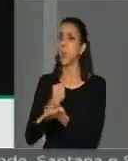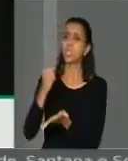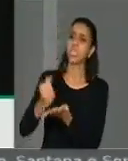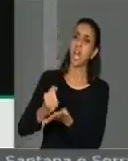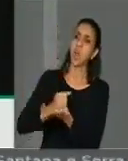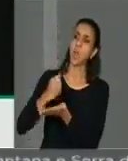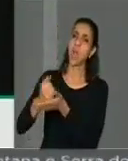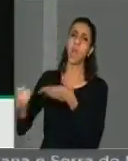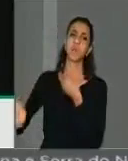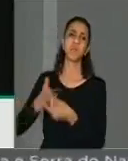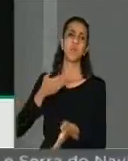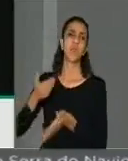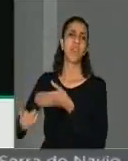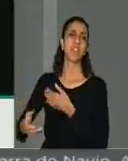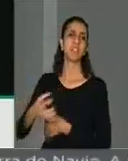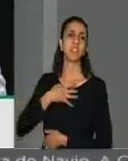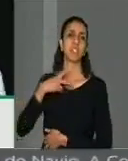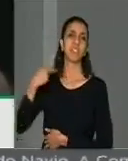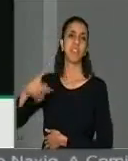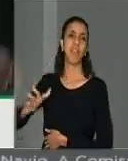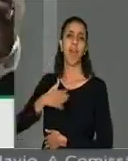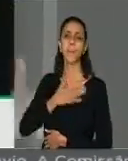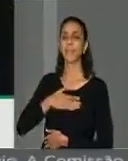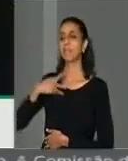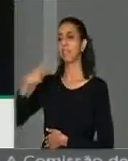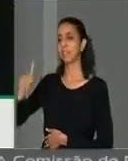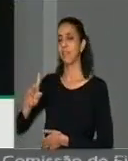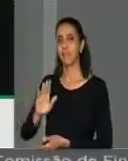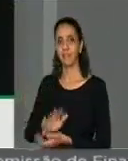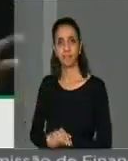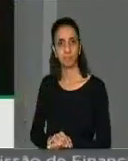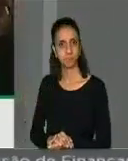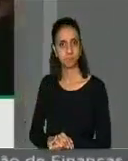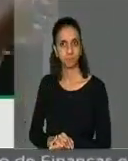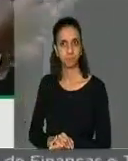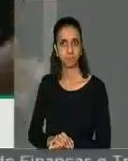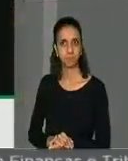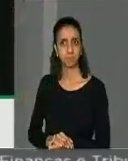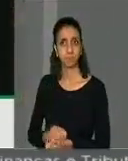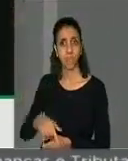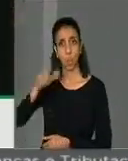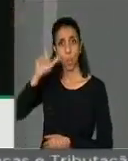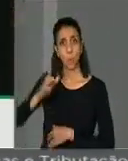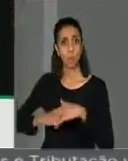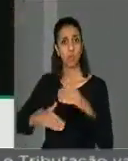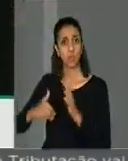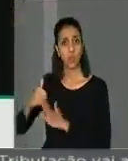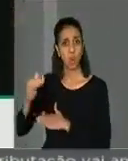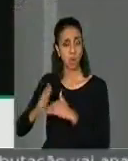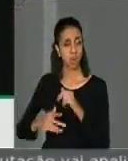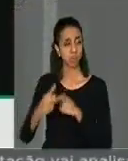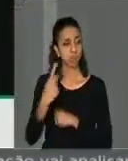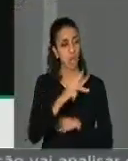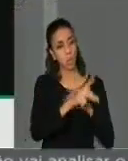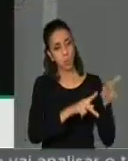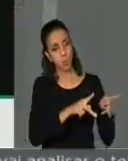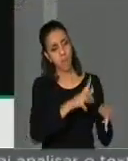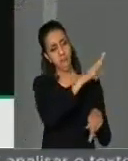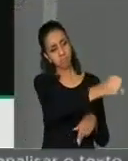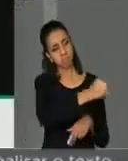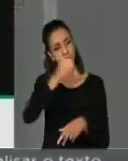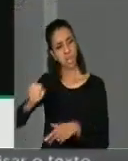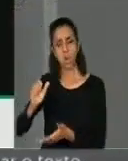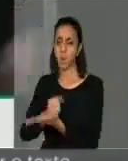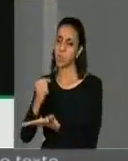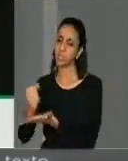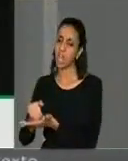seu bel prazer, a mão de obra qualificada dos nossos trabalhadores e trabalhadoras.